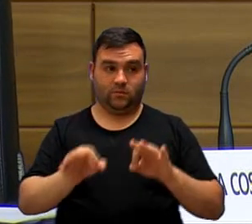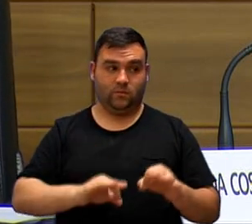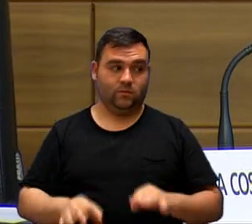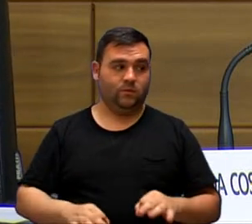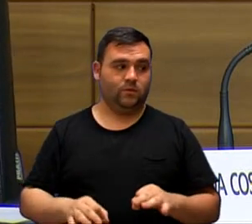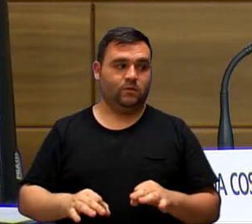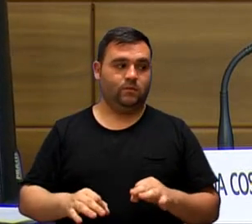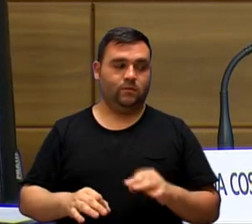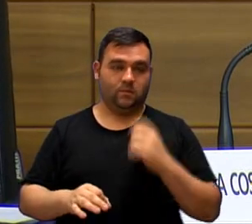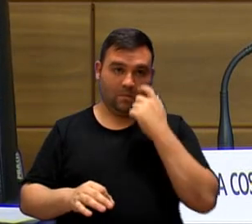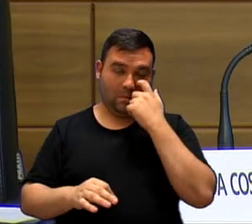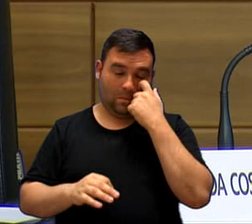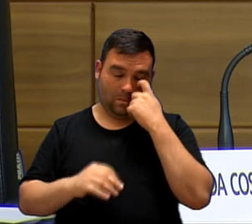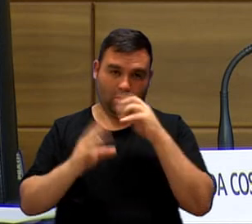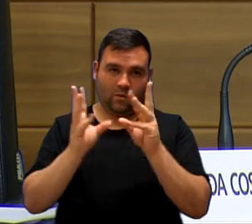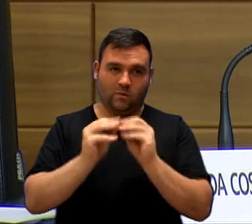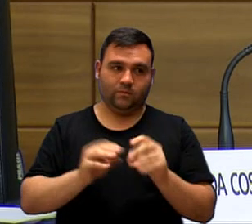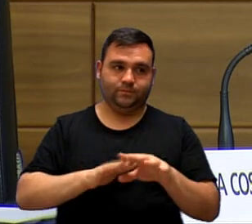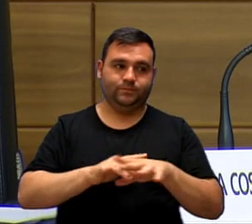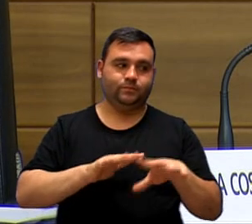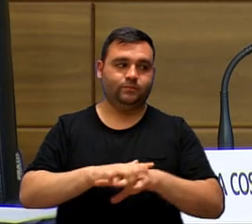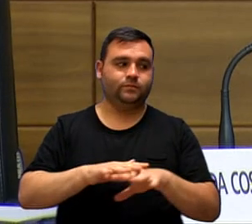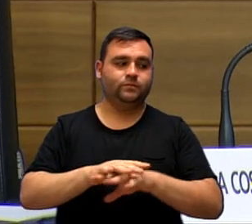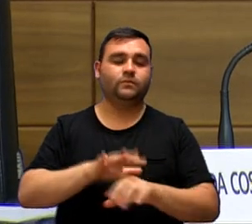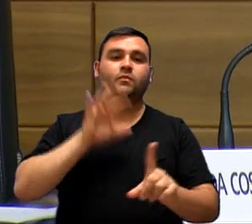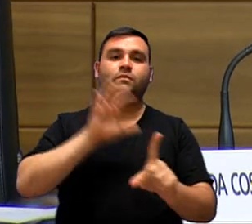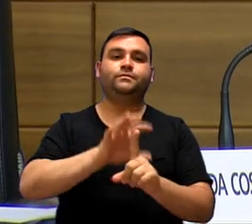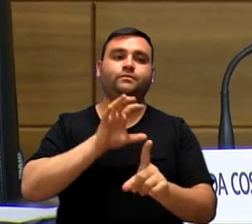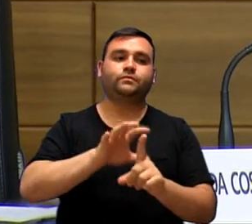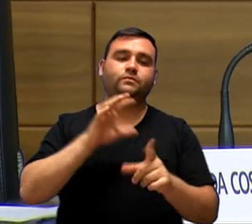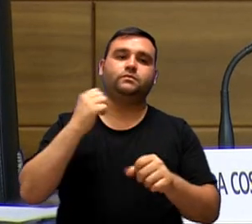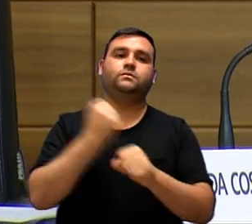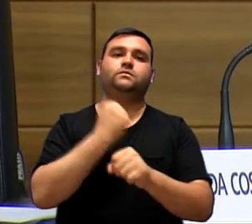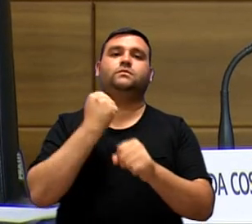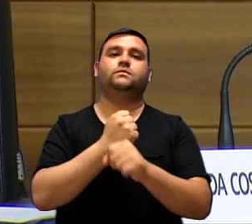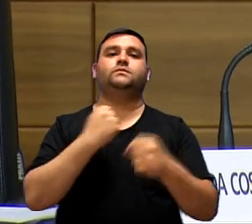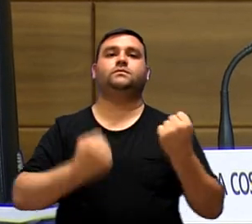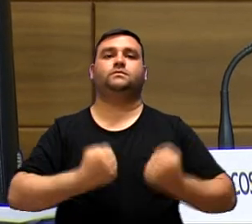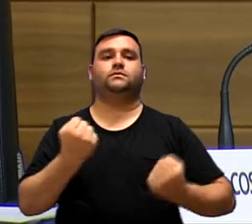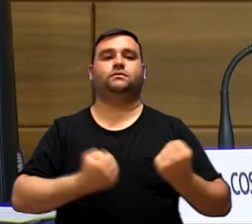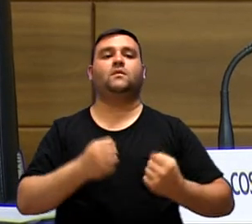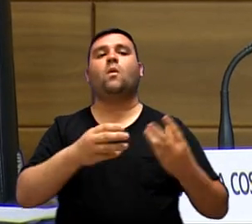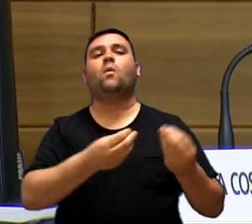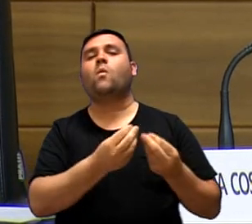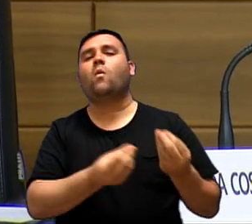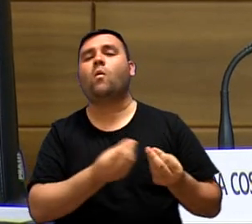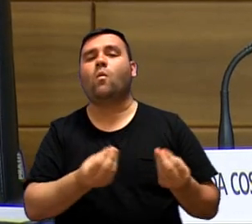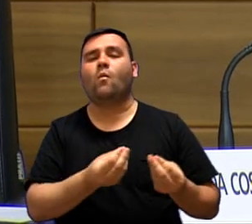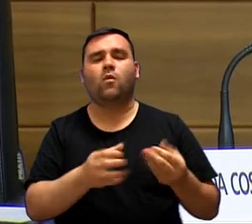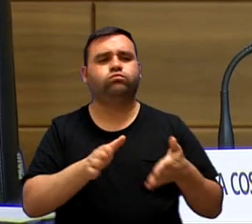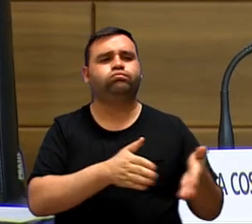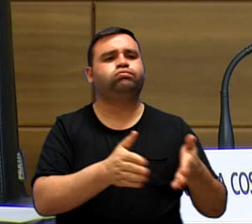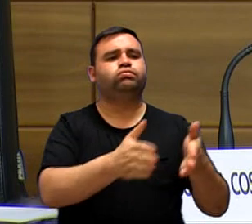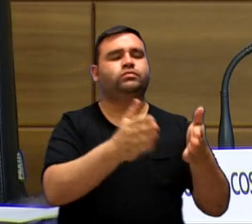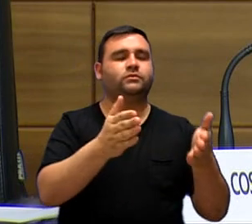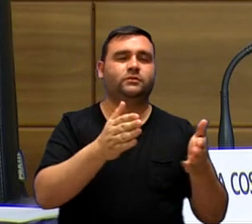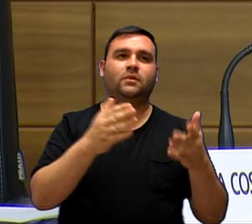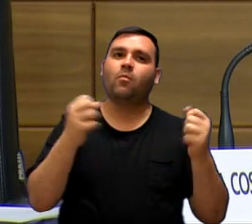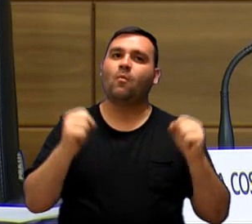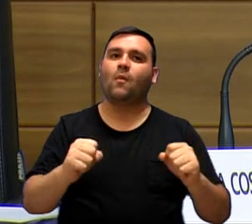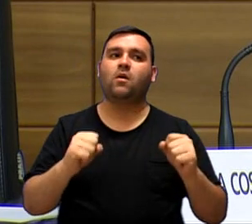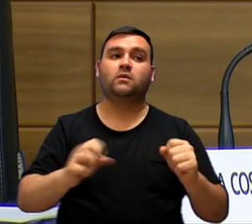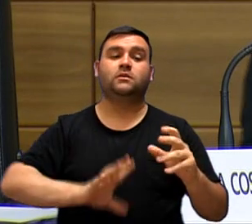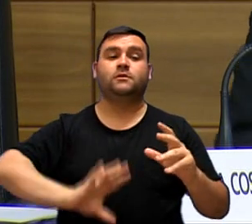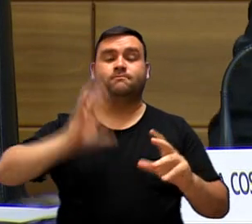de um relatório sobre o impacto dessas obras no trânsito. Quais são as possíveis